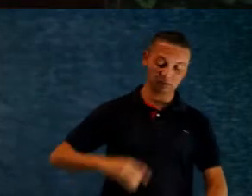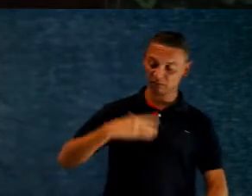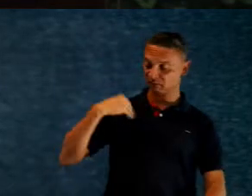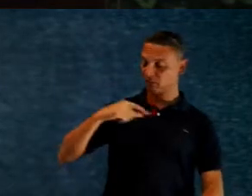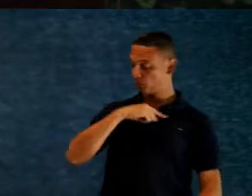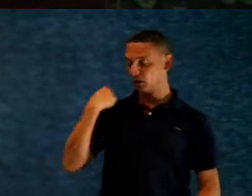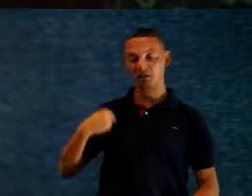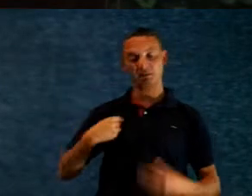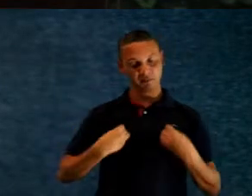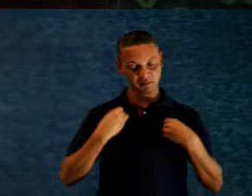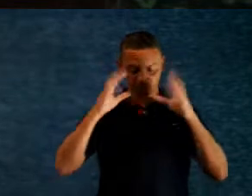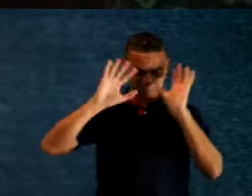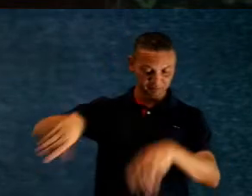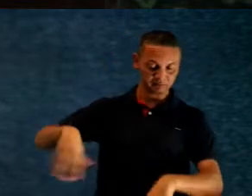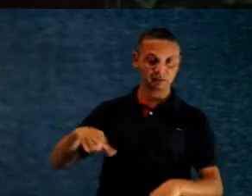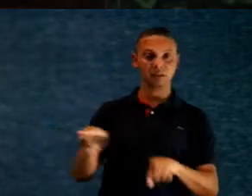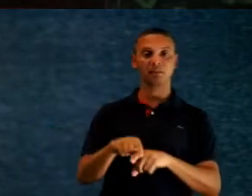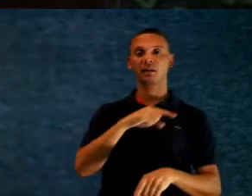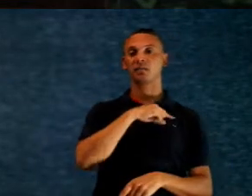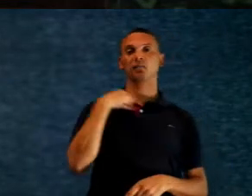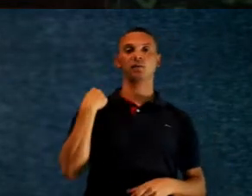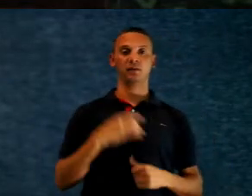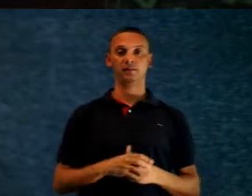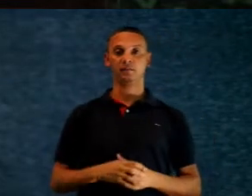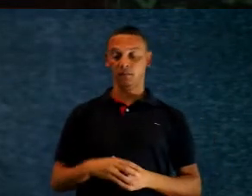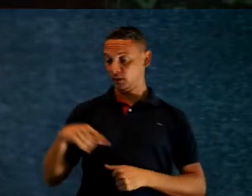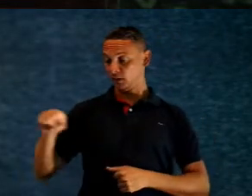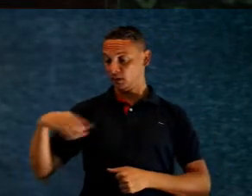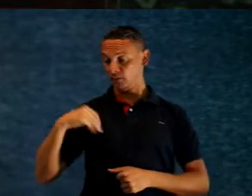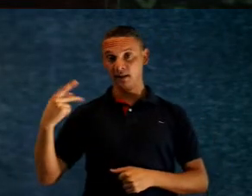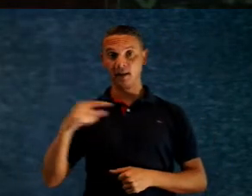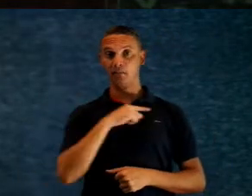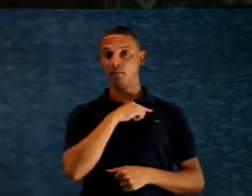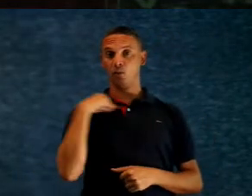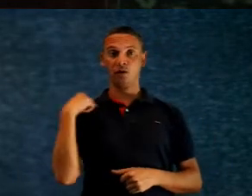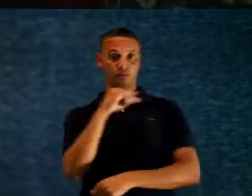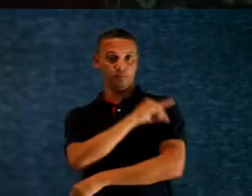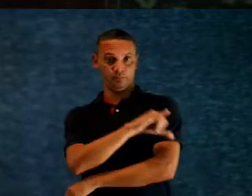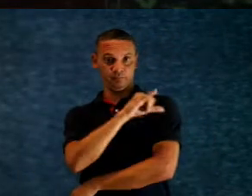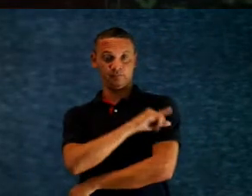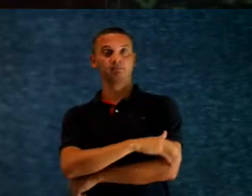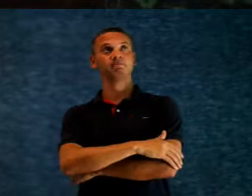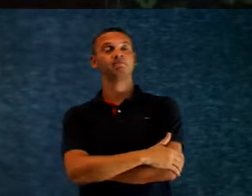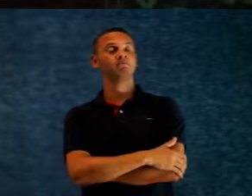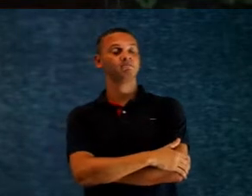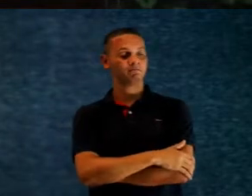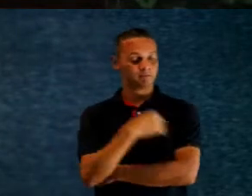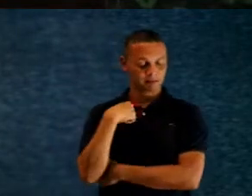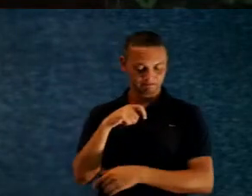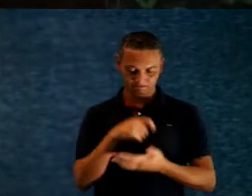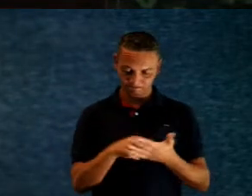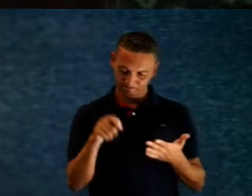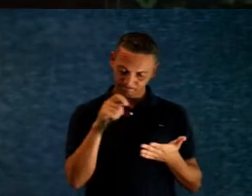sentido. Quando ele voltou do enterro de Maria Julieta, no Rio de Janeiro, ele escreveu no